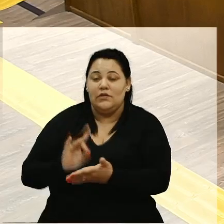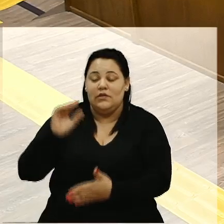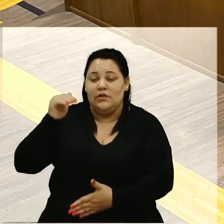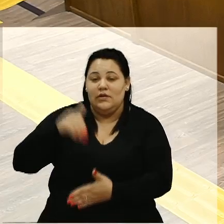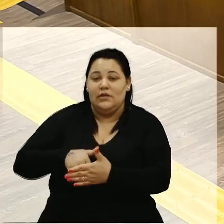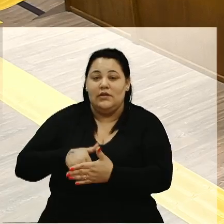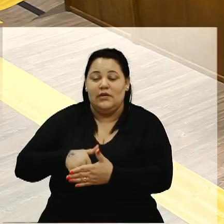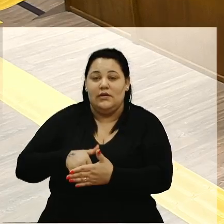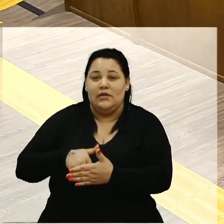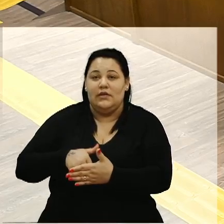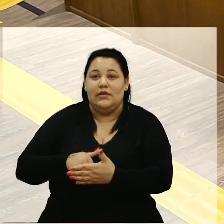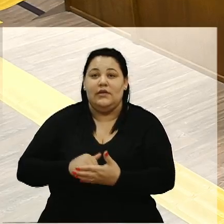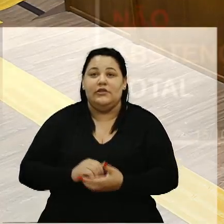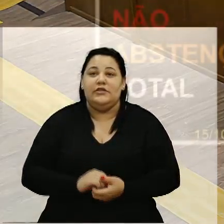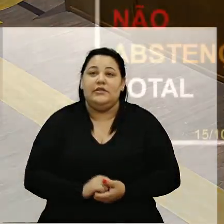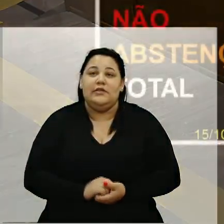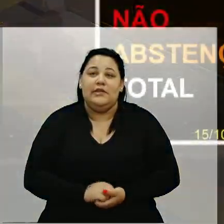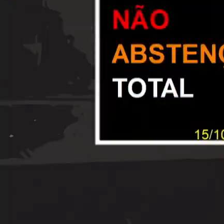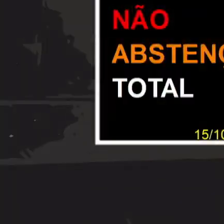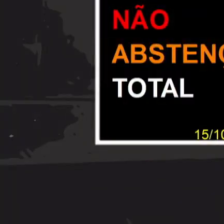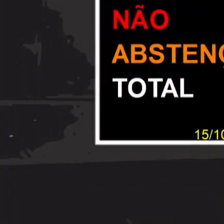seus votos.